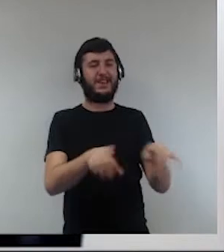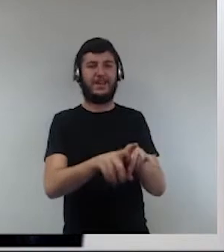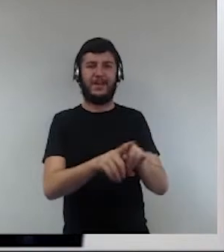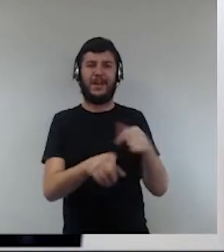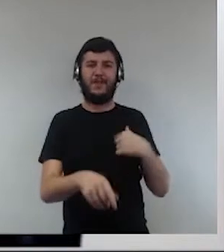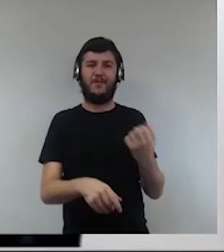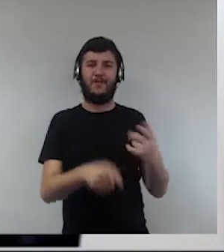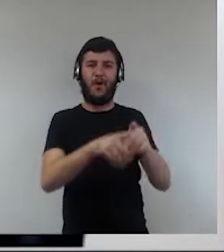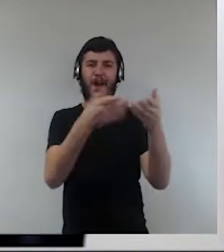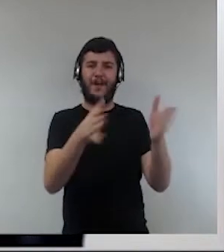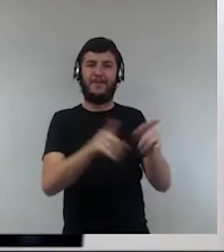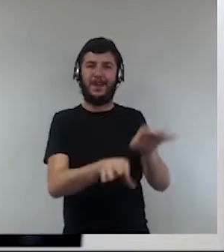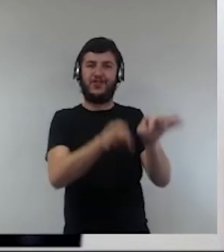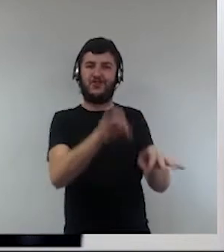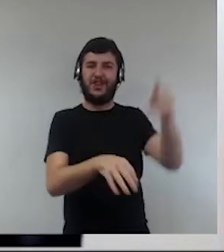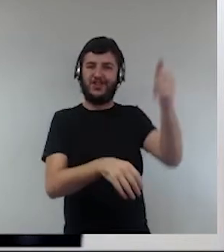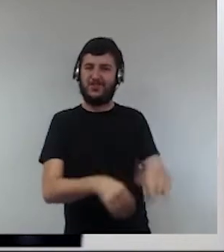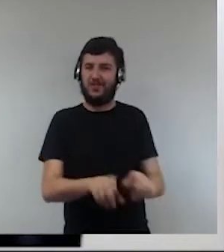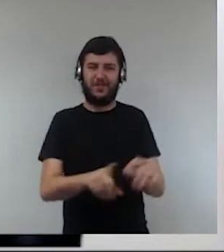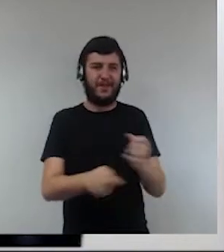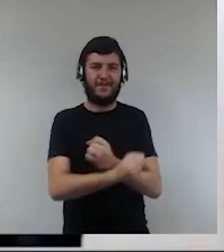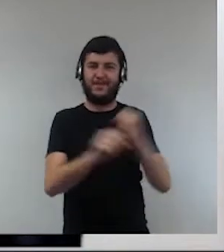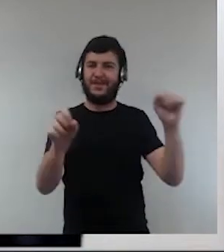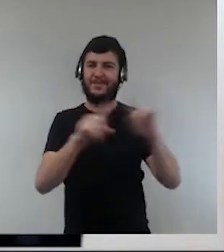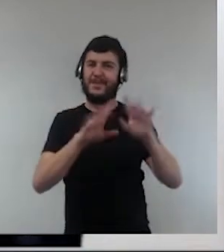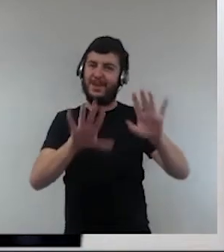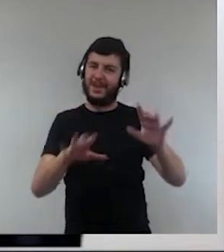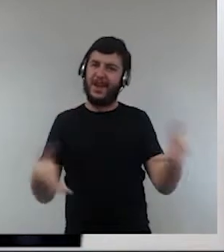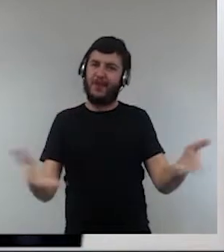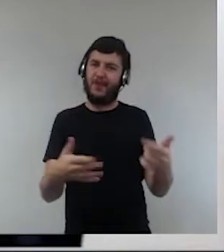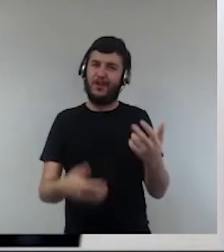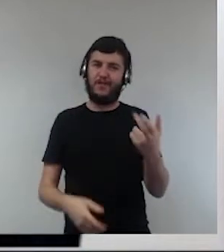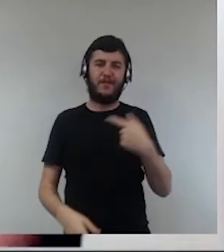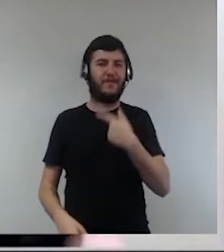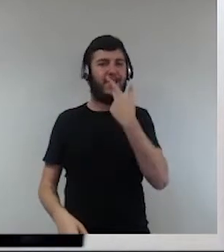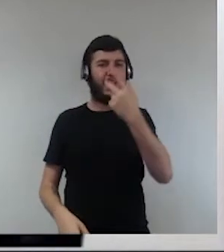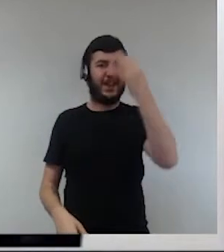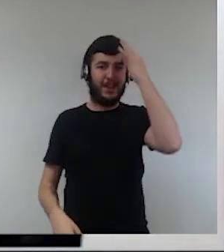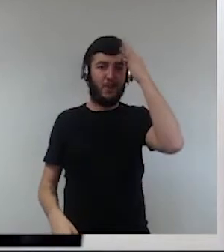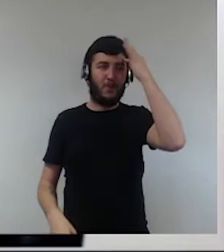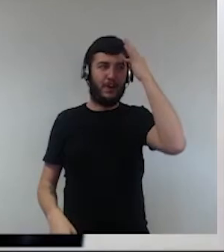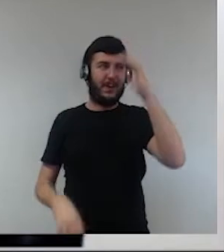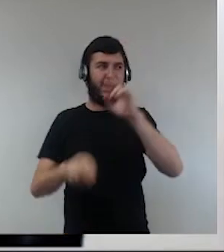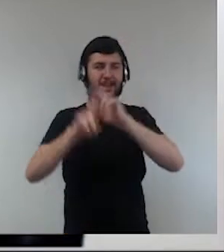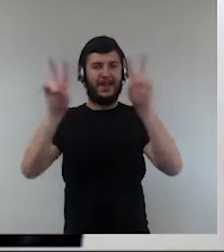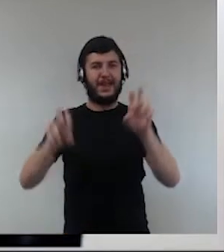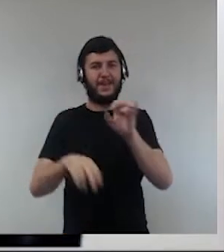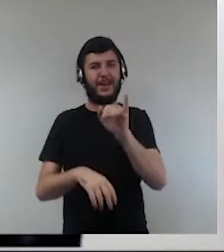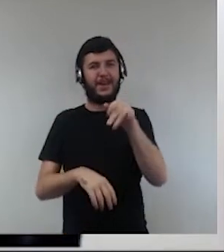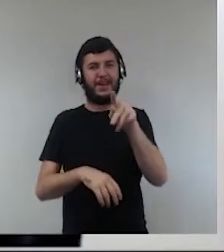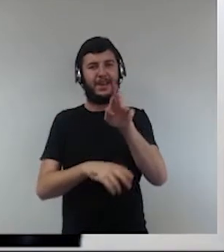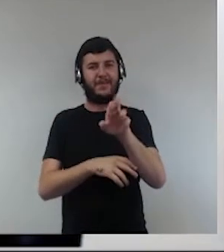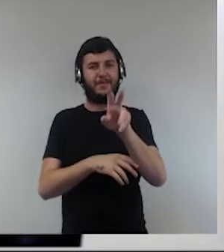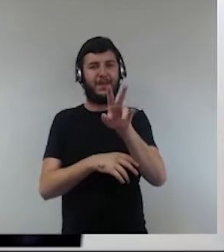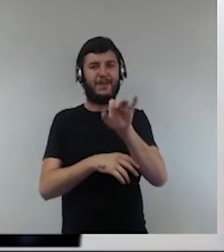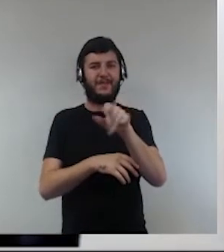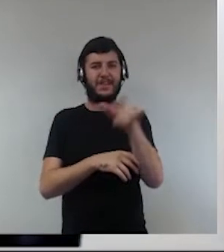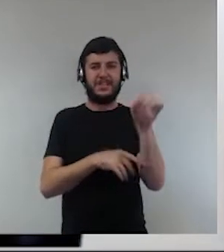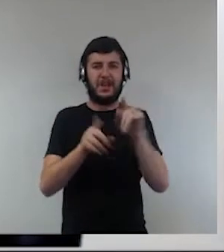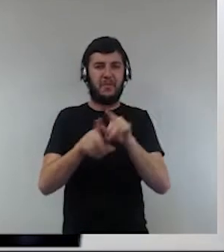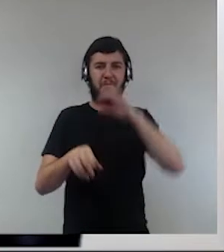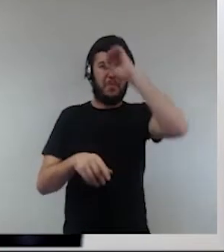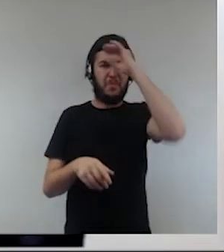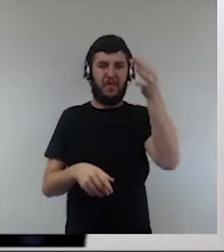fundamento, eu vou chamar a grosso modo, a teoria da imprevisão, com base nesses dois dispositivos do Código